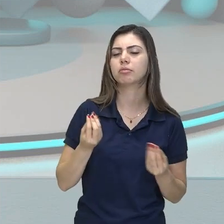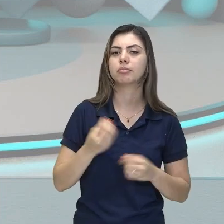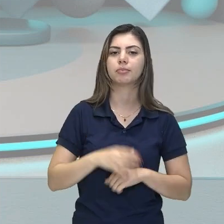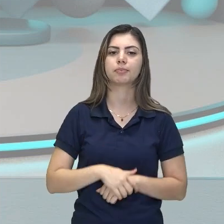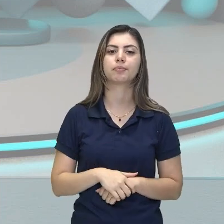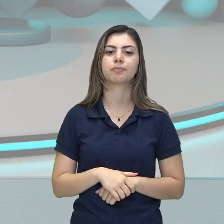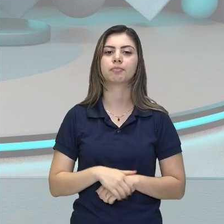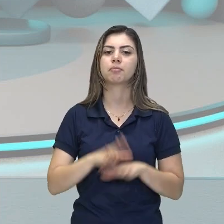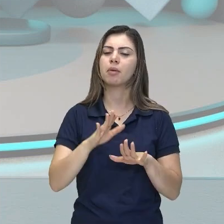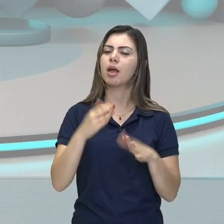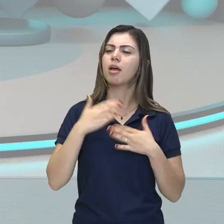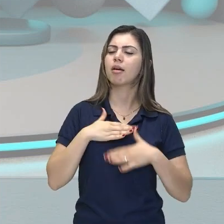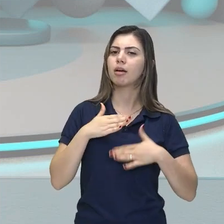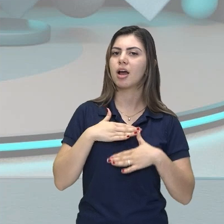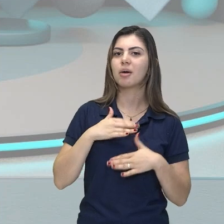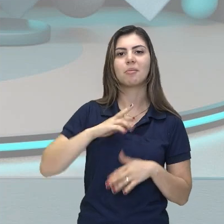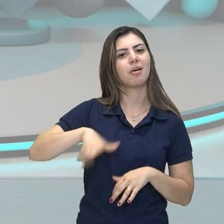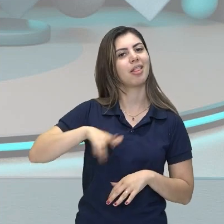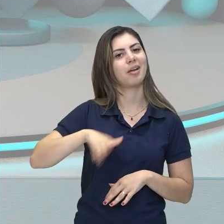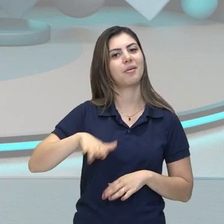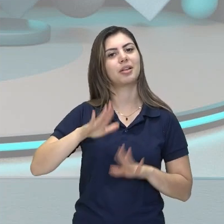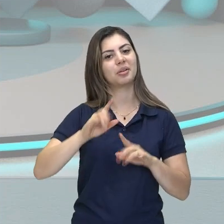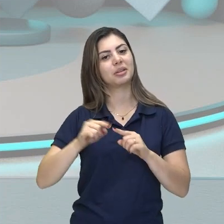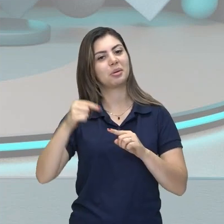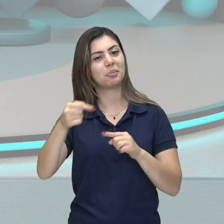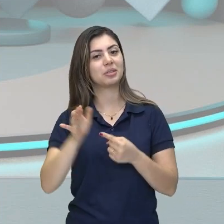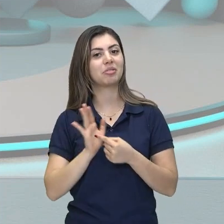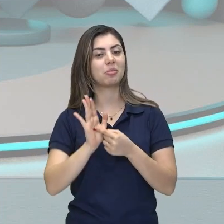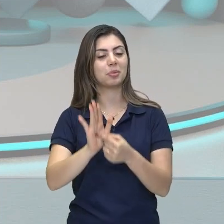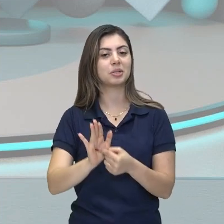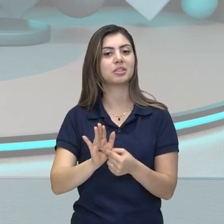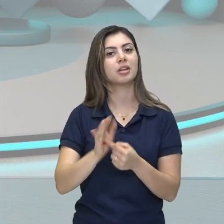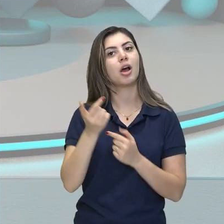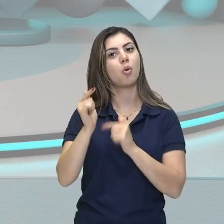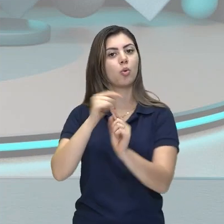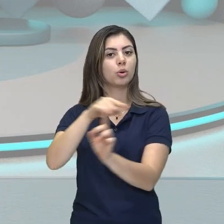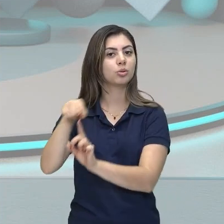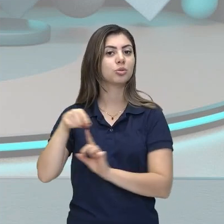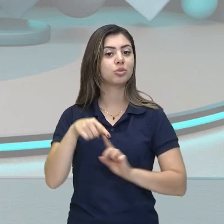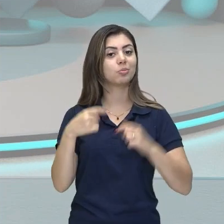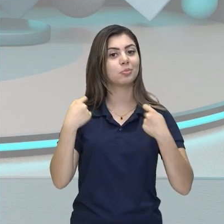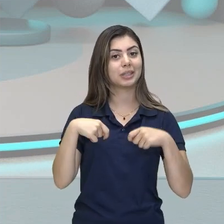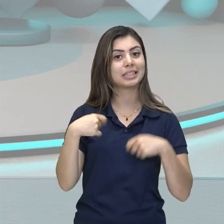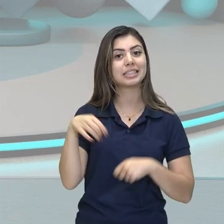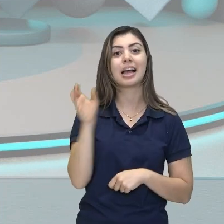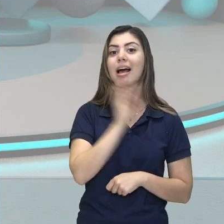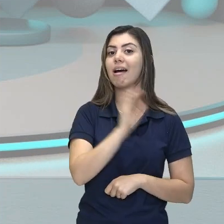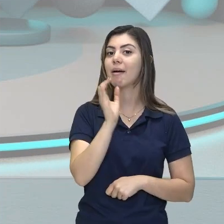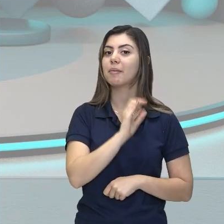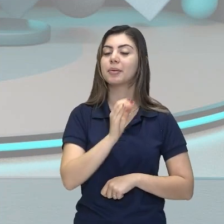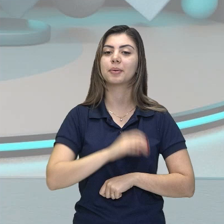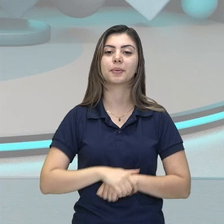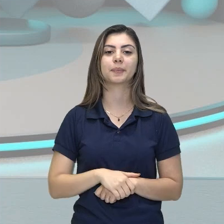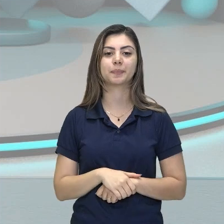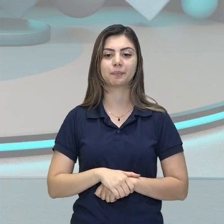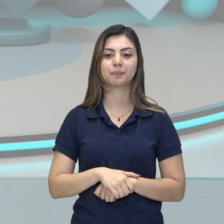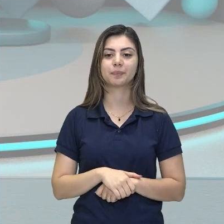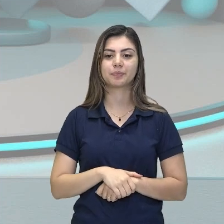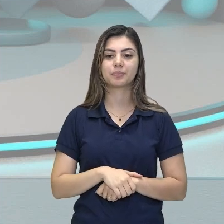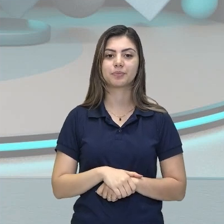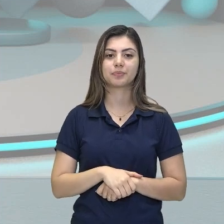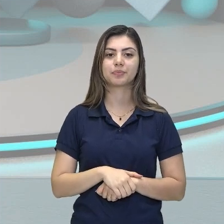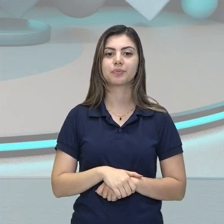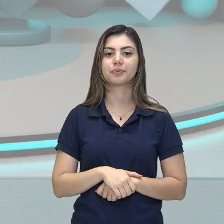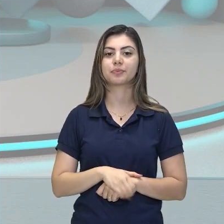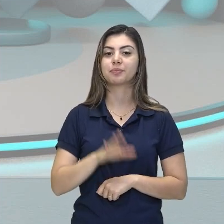Não é tranquilo ali? Não, vocês vão conhecer já algumas modalidades aí que precisa dessa agilidade, tá? Então, vamos